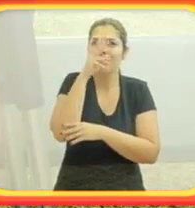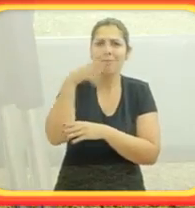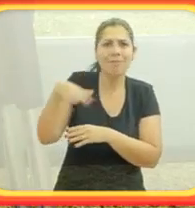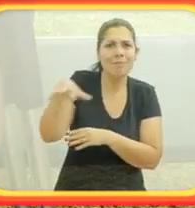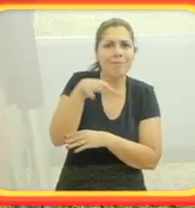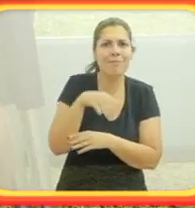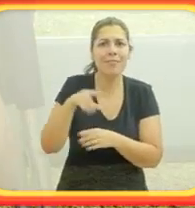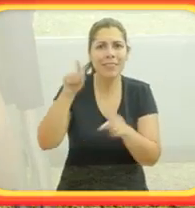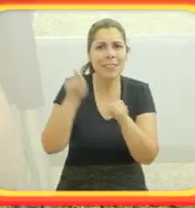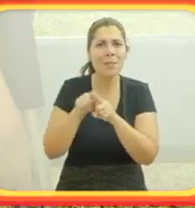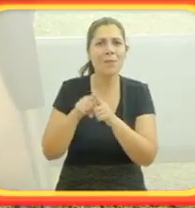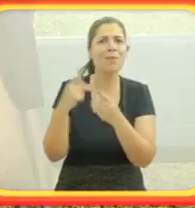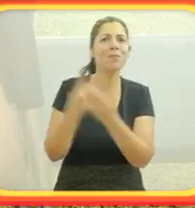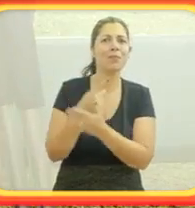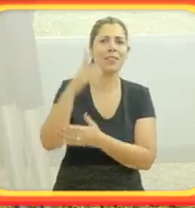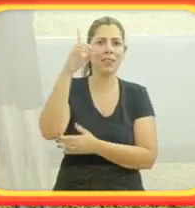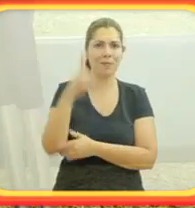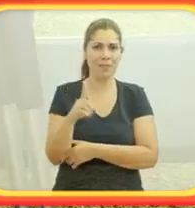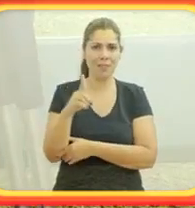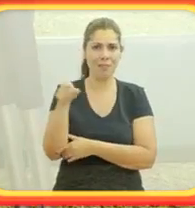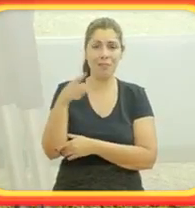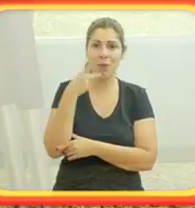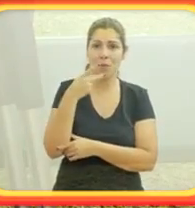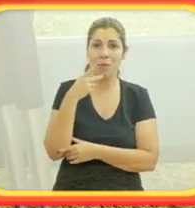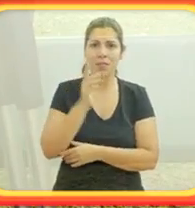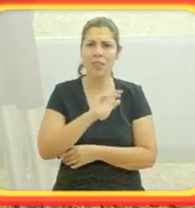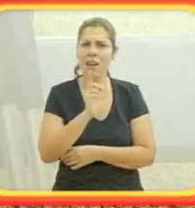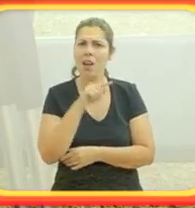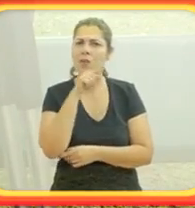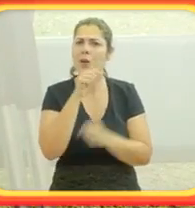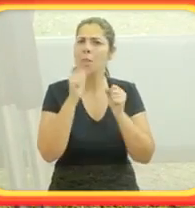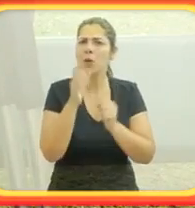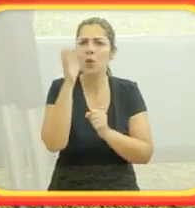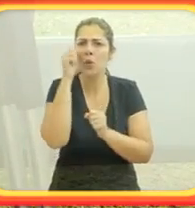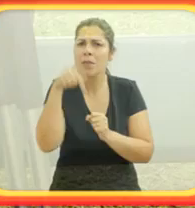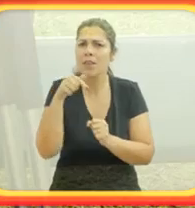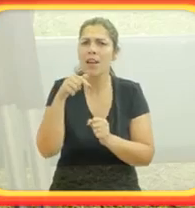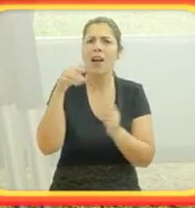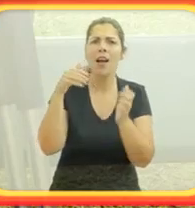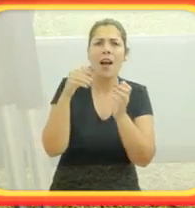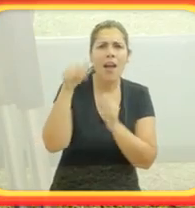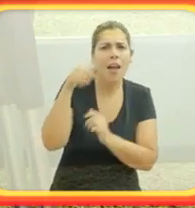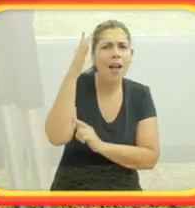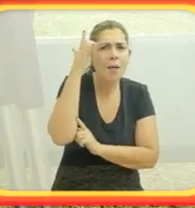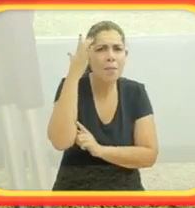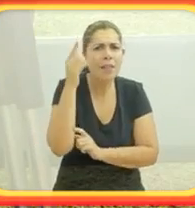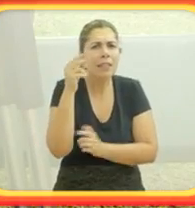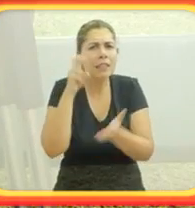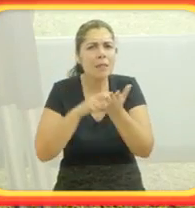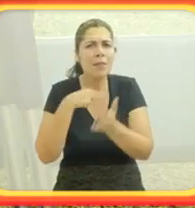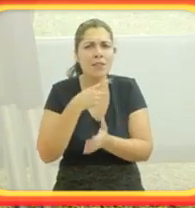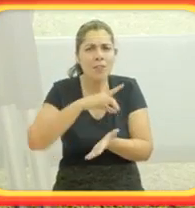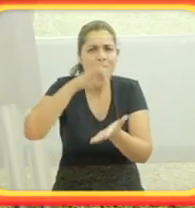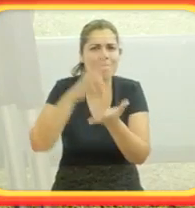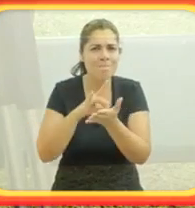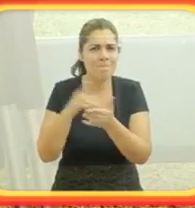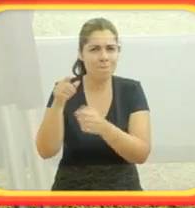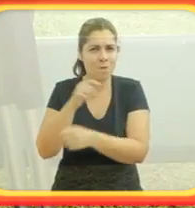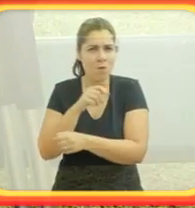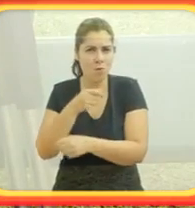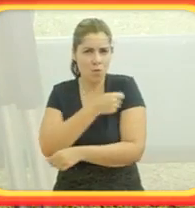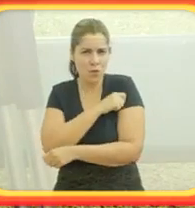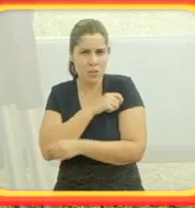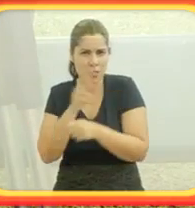muito condescendente, também por eu ser deficiente, falou, não, você pode dormir aqui, amanhã de manhã